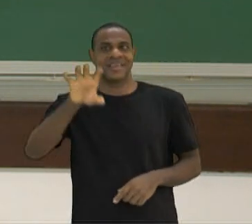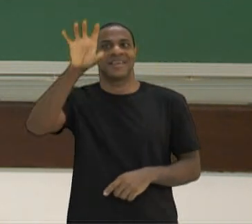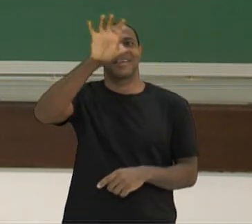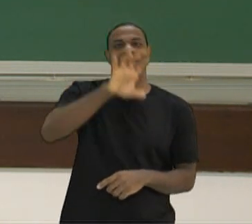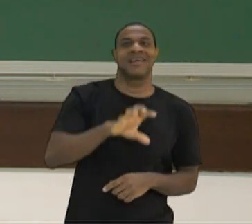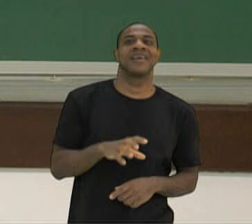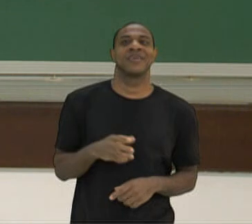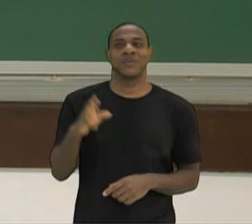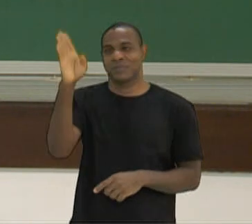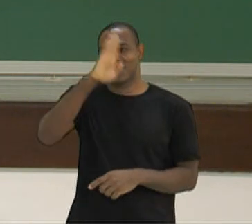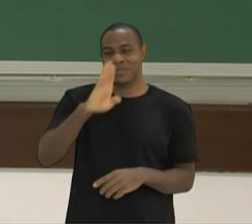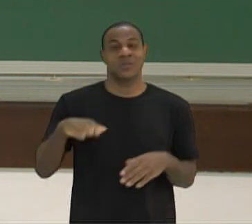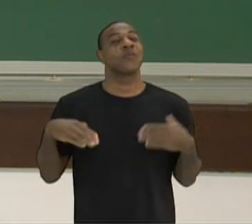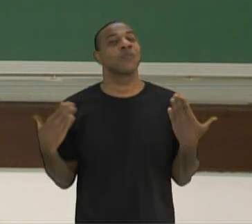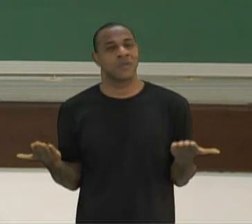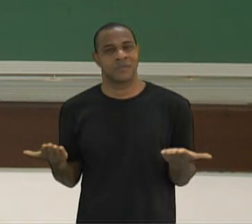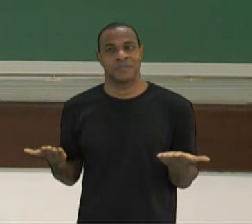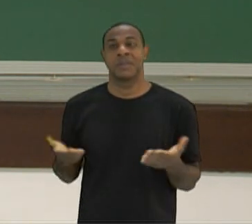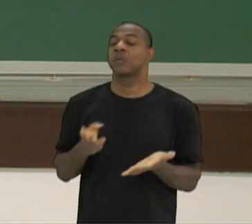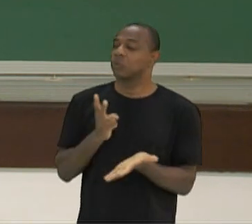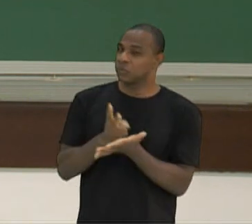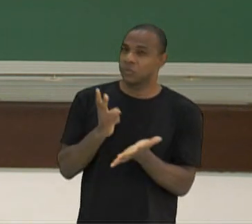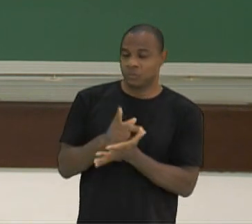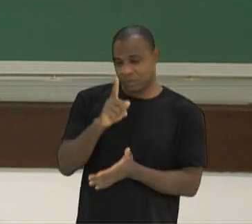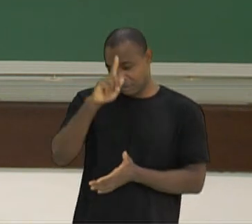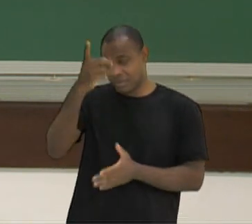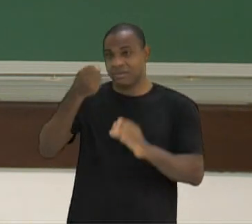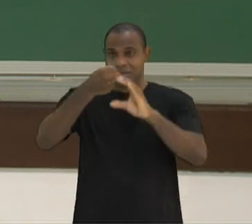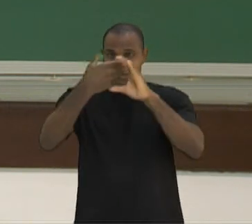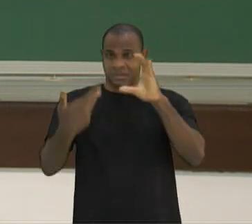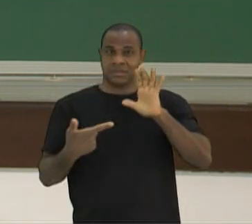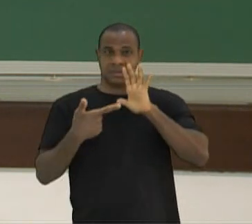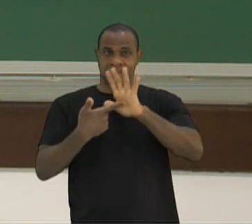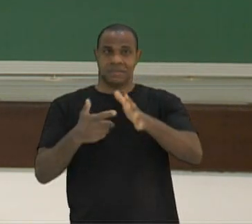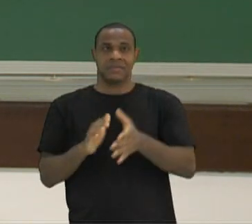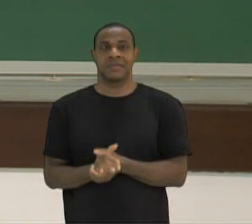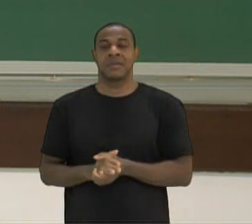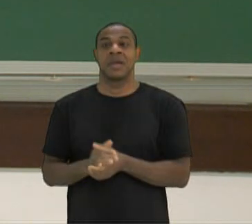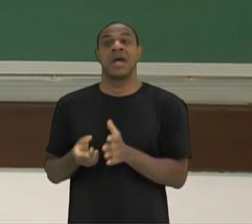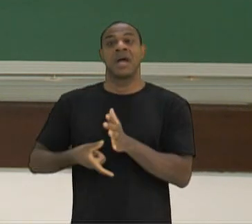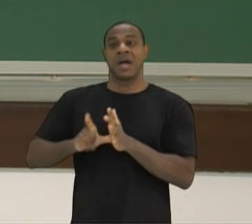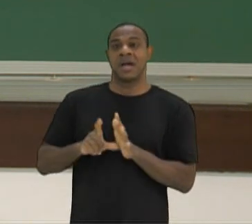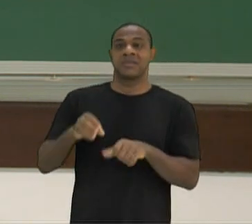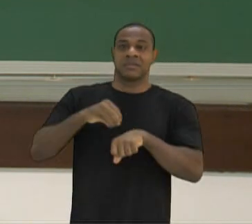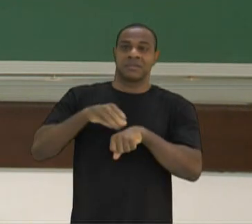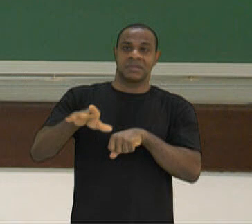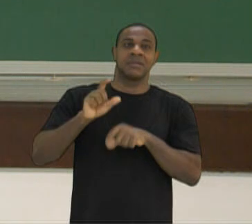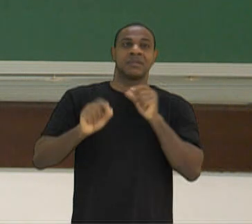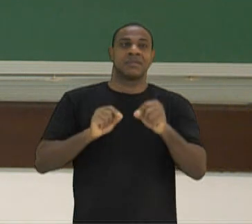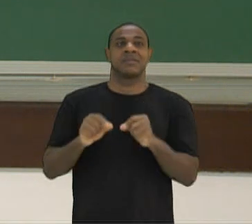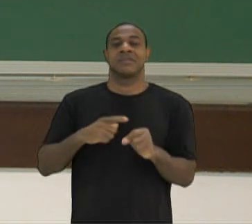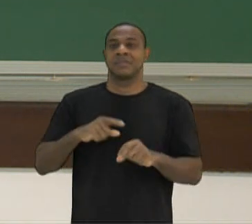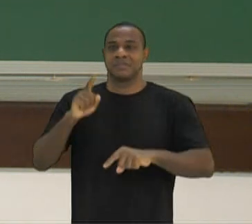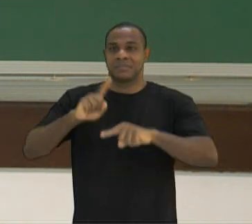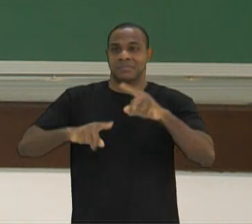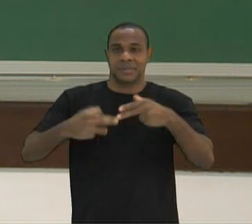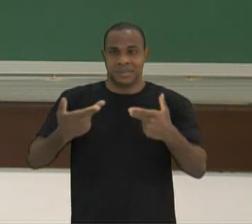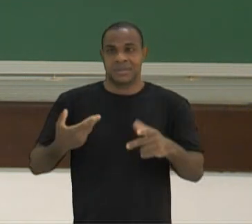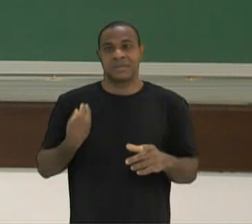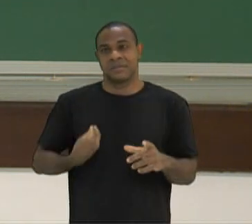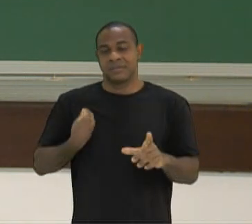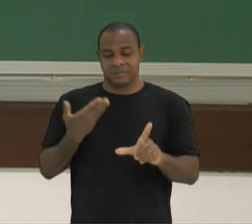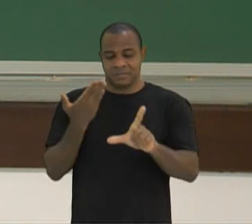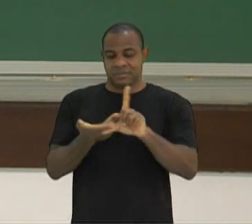ainda continuando essa ideia ali das características, certo? Primeiro quero dizer para vocês lá os recadinhos, ter o material em mãos, registrem a